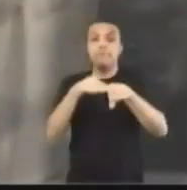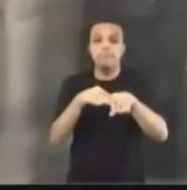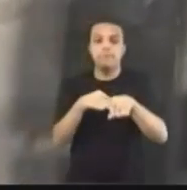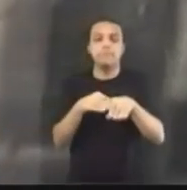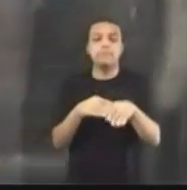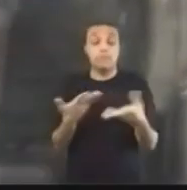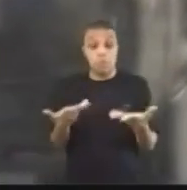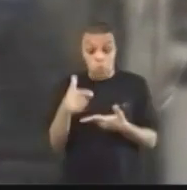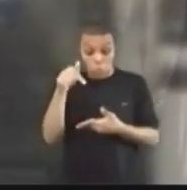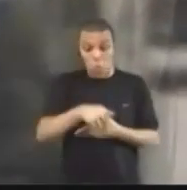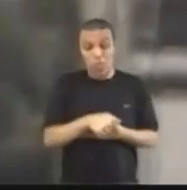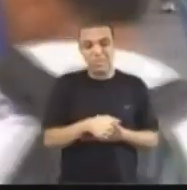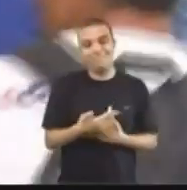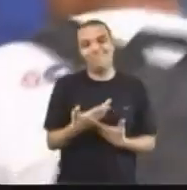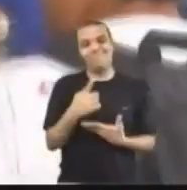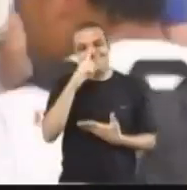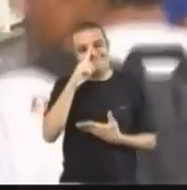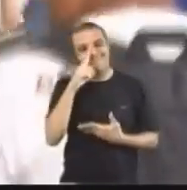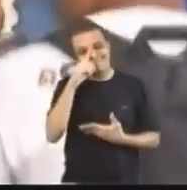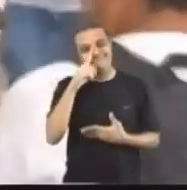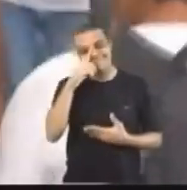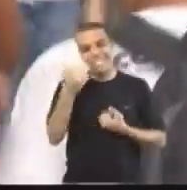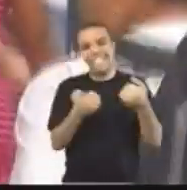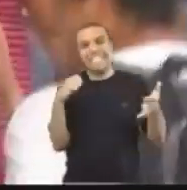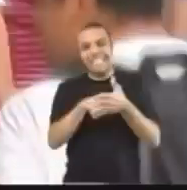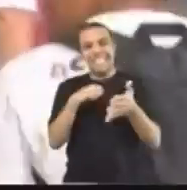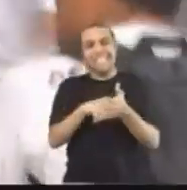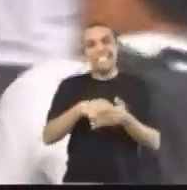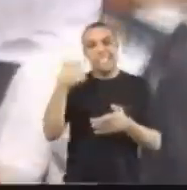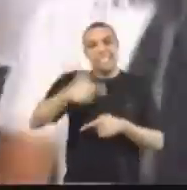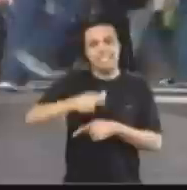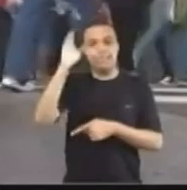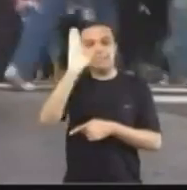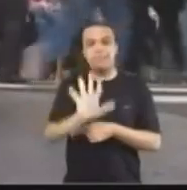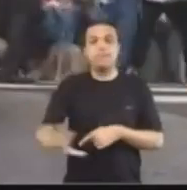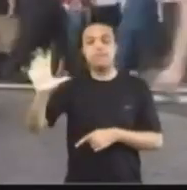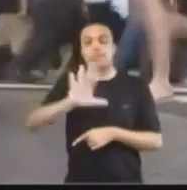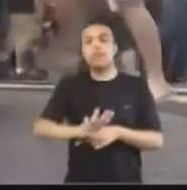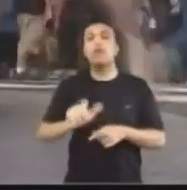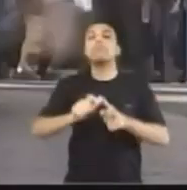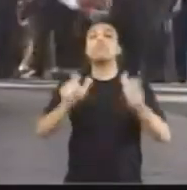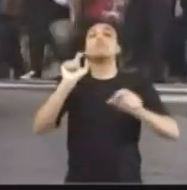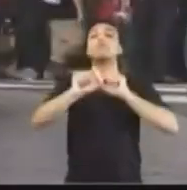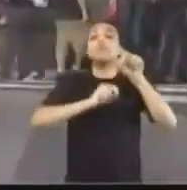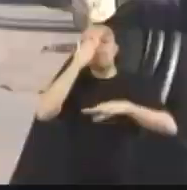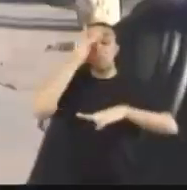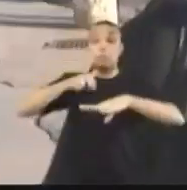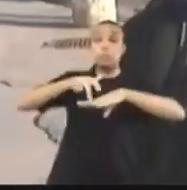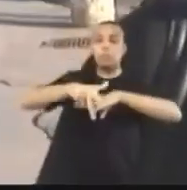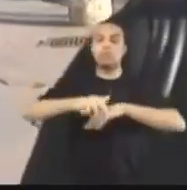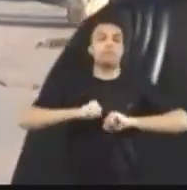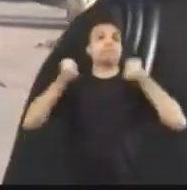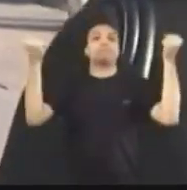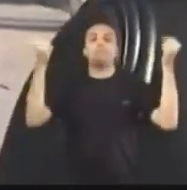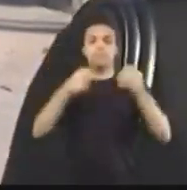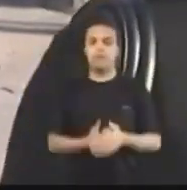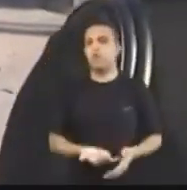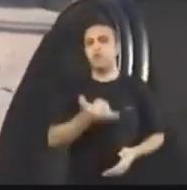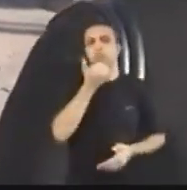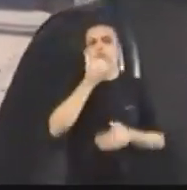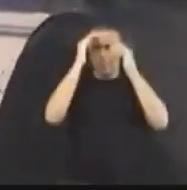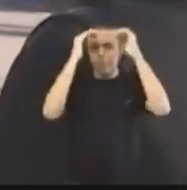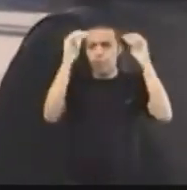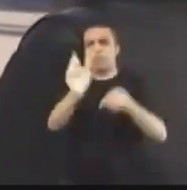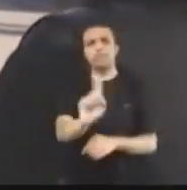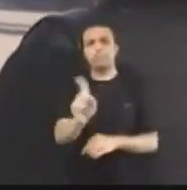desse cenário trágico do asfalto brasileiro ainda se encontra a indignação dos pedestres não Eles não respeitam